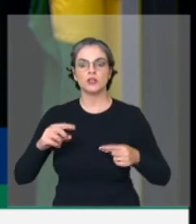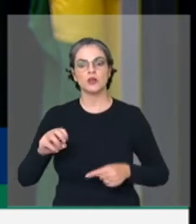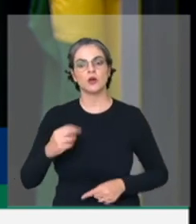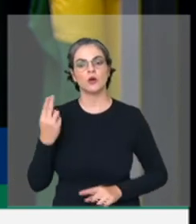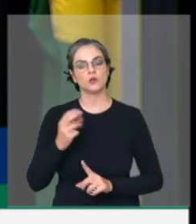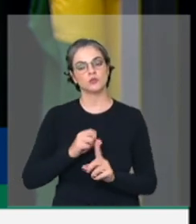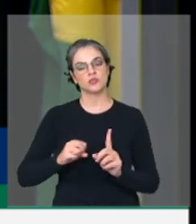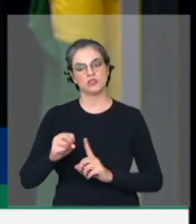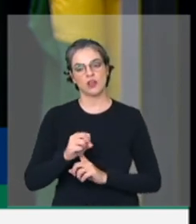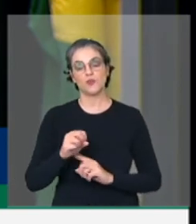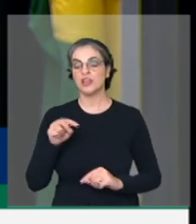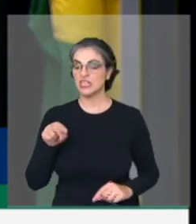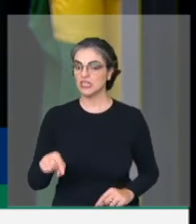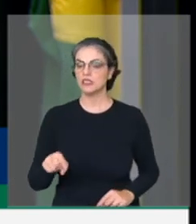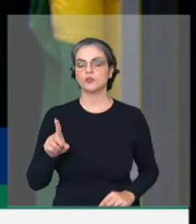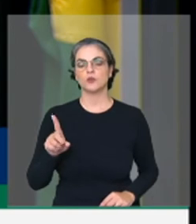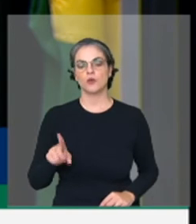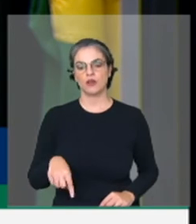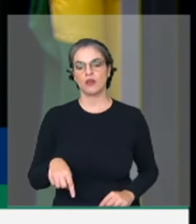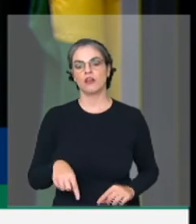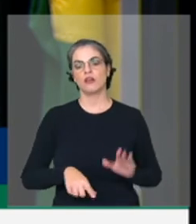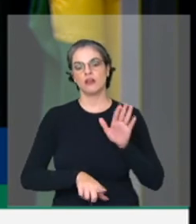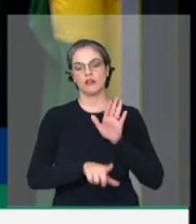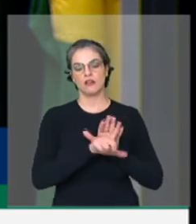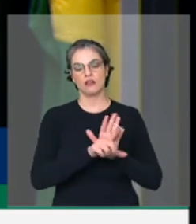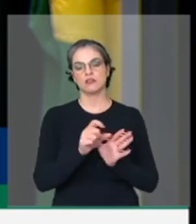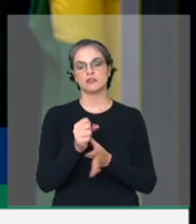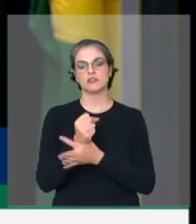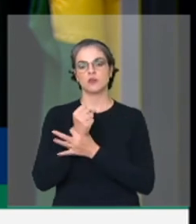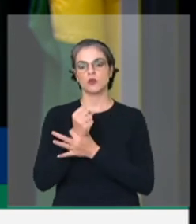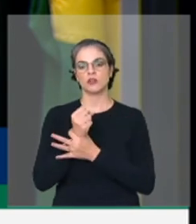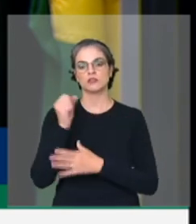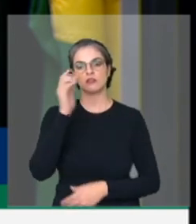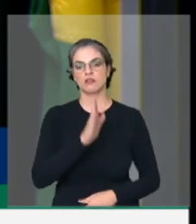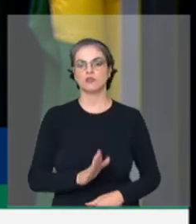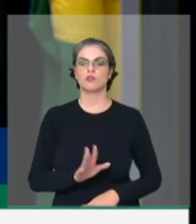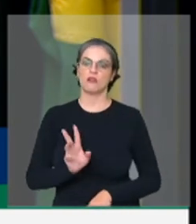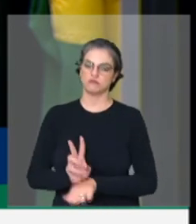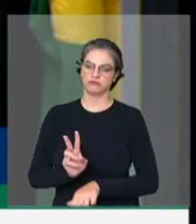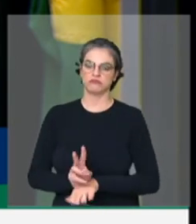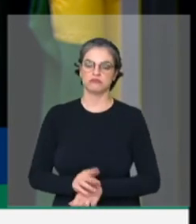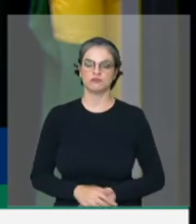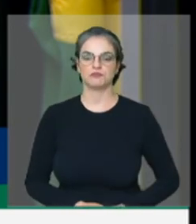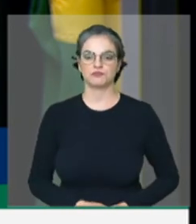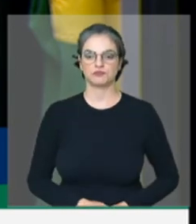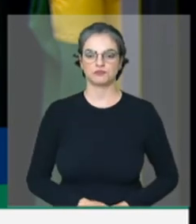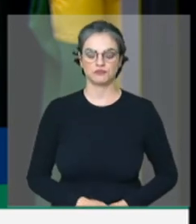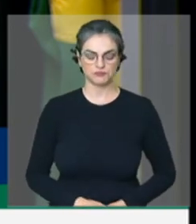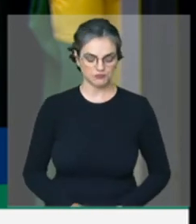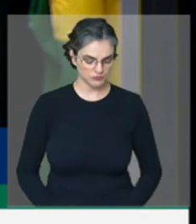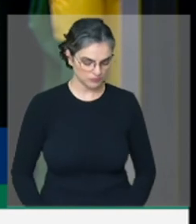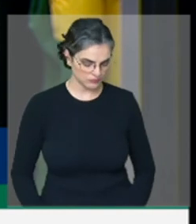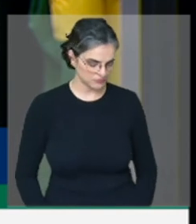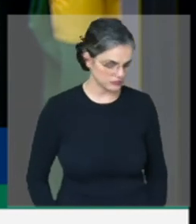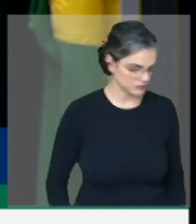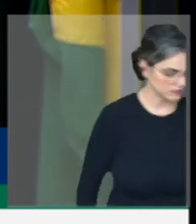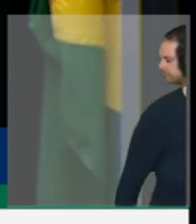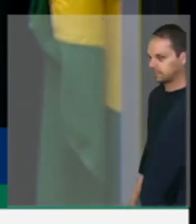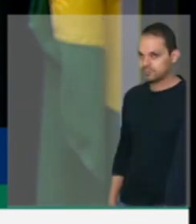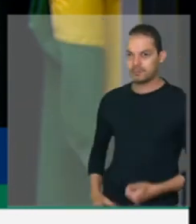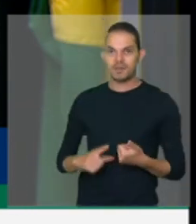entra-se na seara tratada pela Lei de Segurança Nacional. Os artigos 18 da Lei